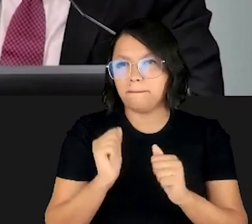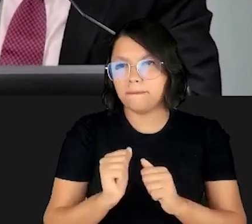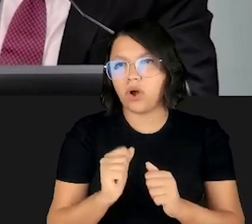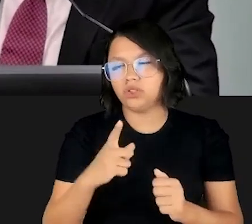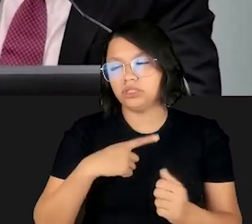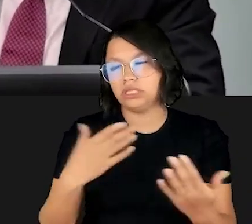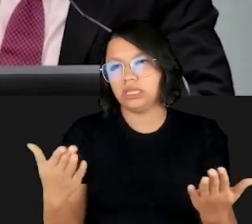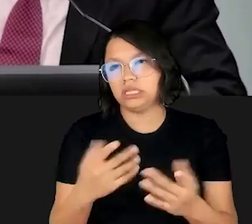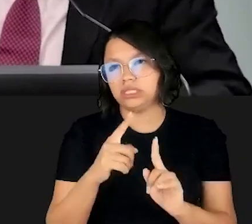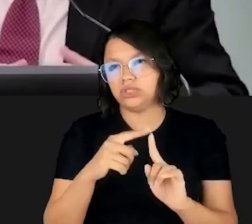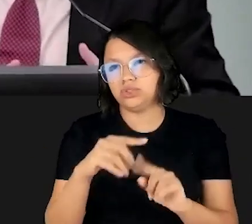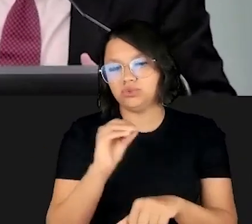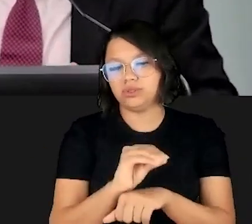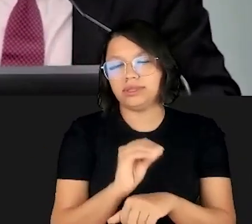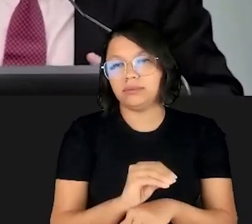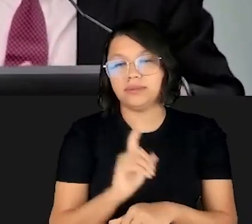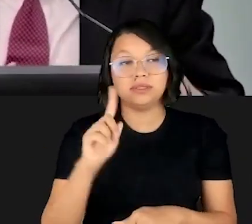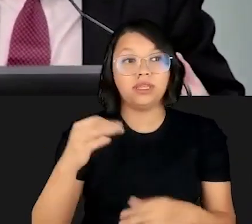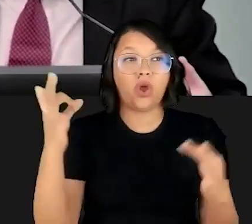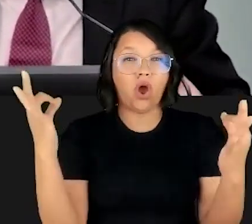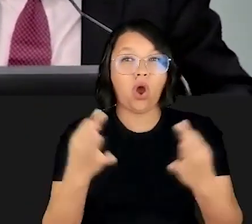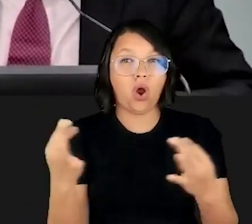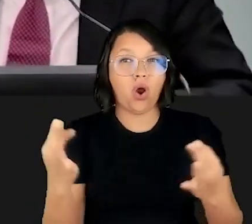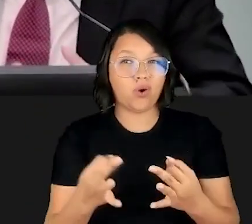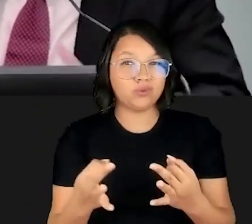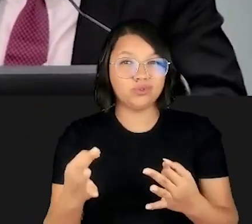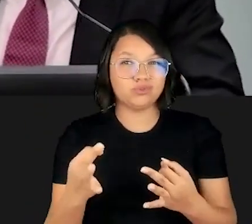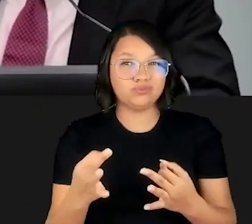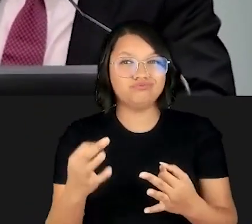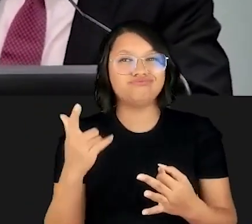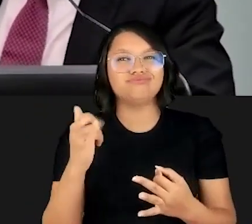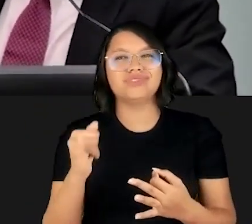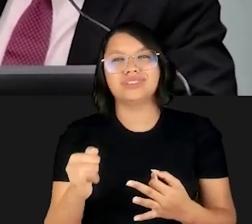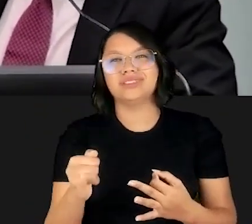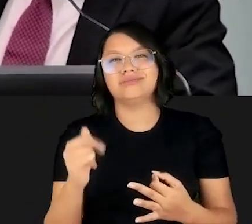Então, a imunoterapia seria ótimo se fosse para todos, mas não